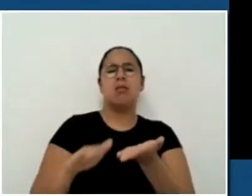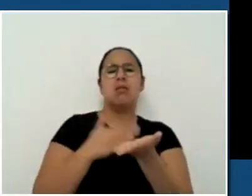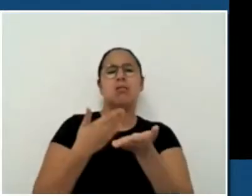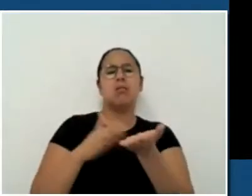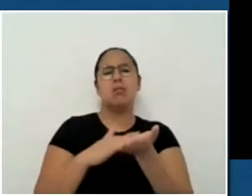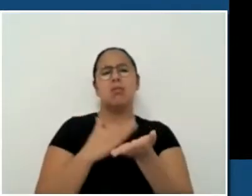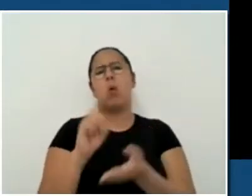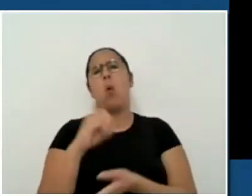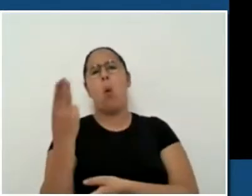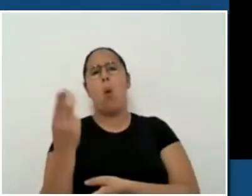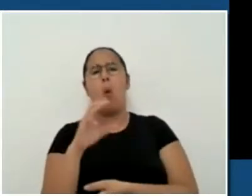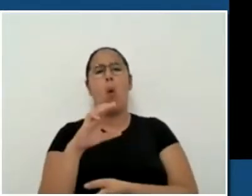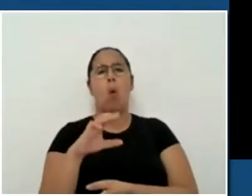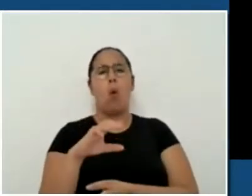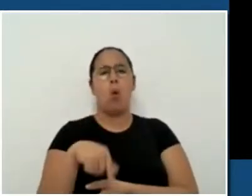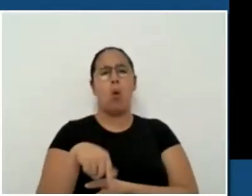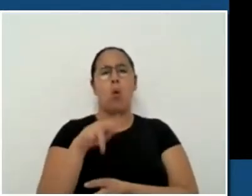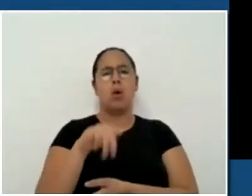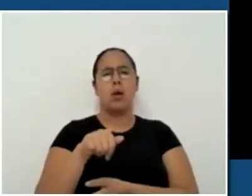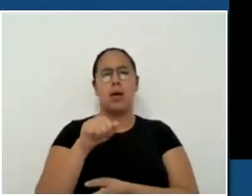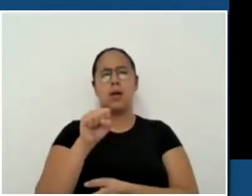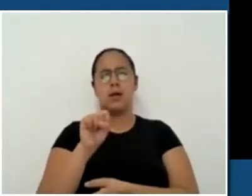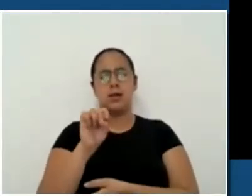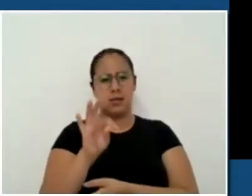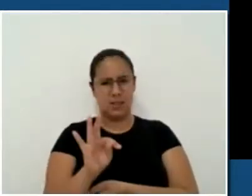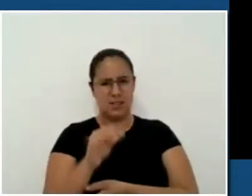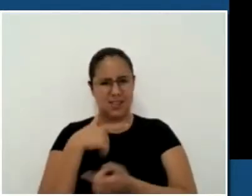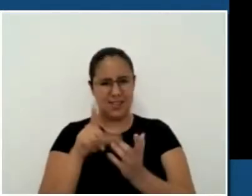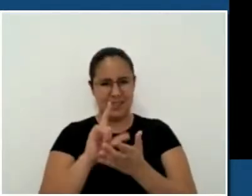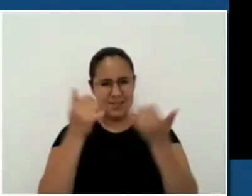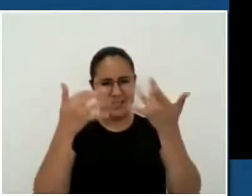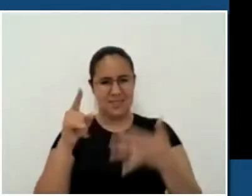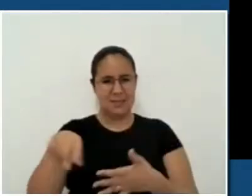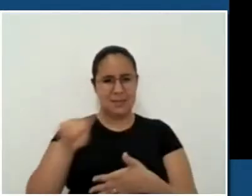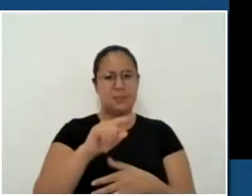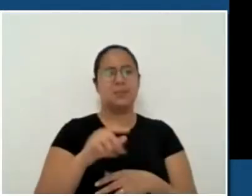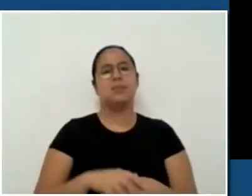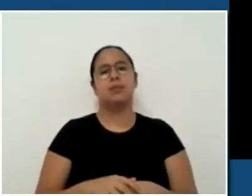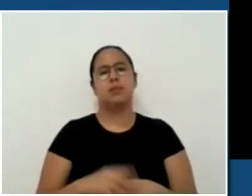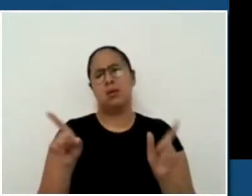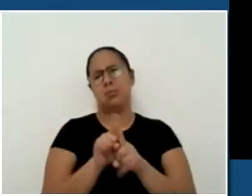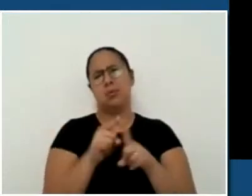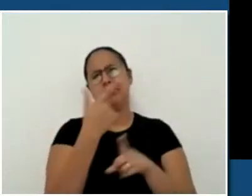vocês e outros, às vezes pode dar ou pode não dar,